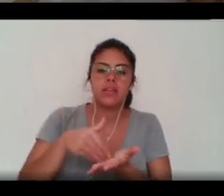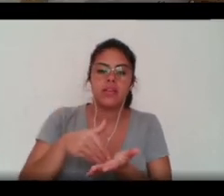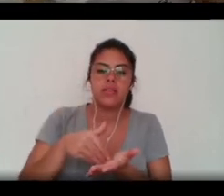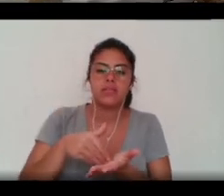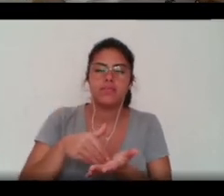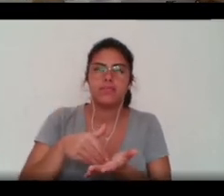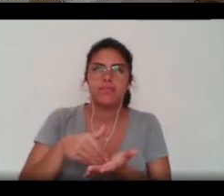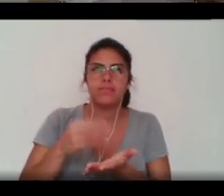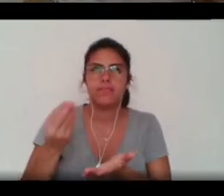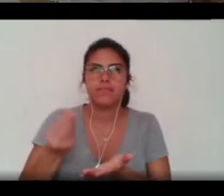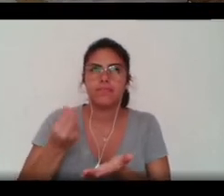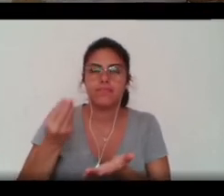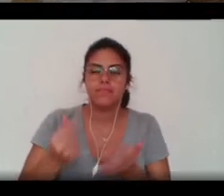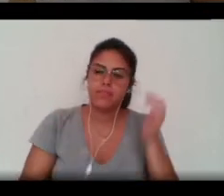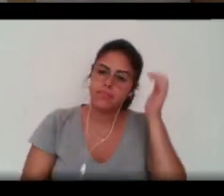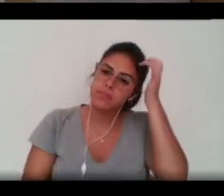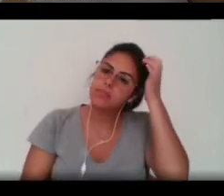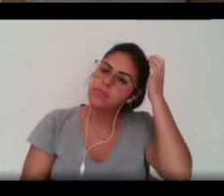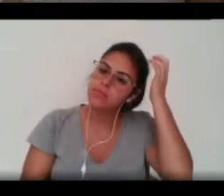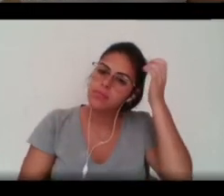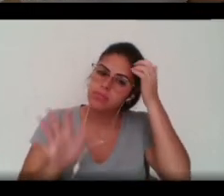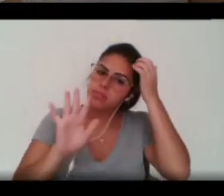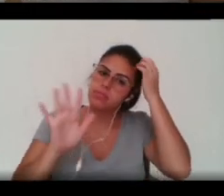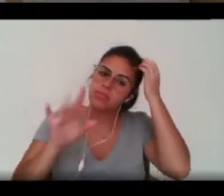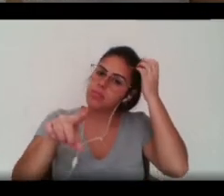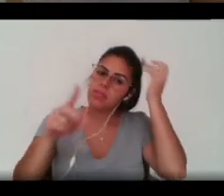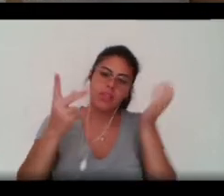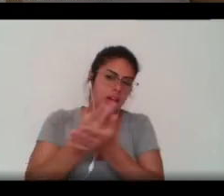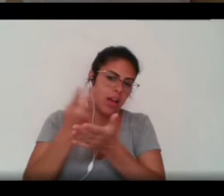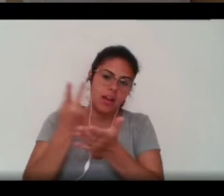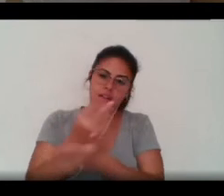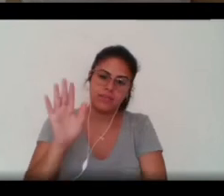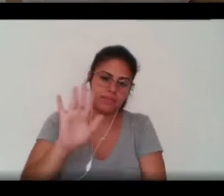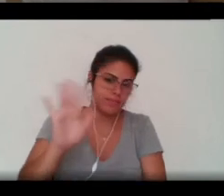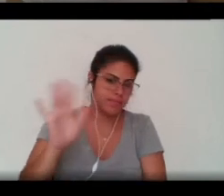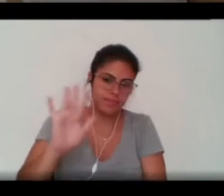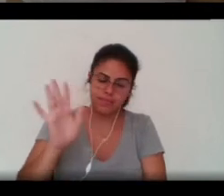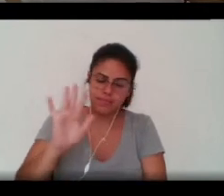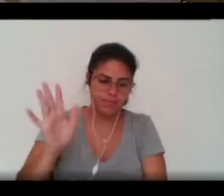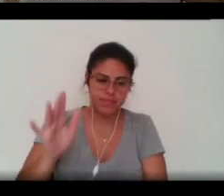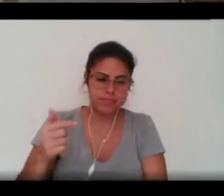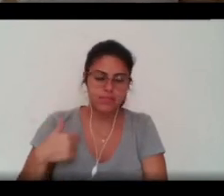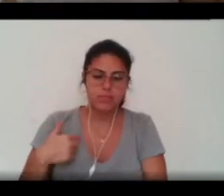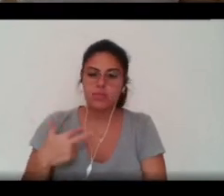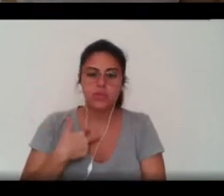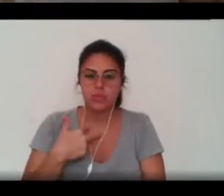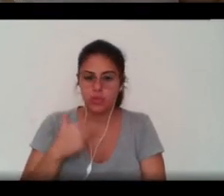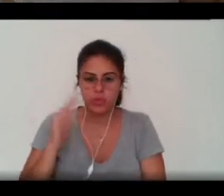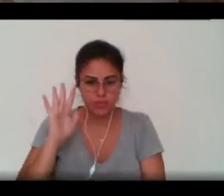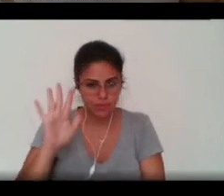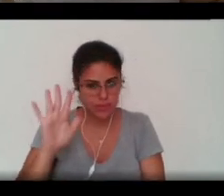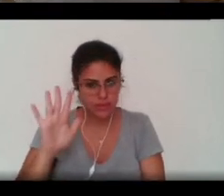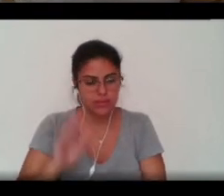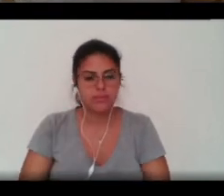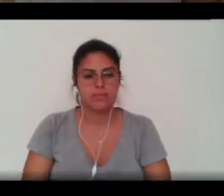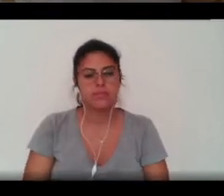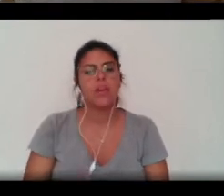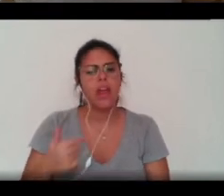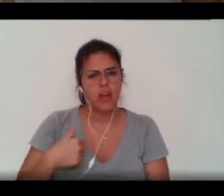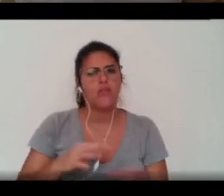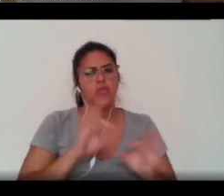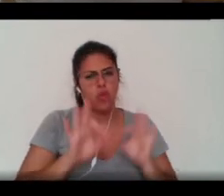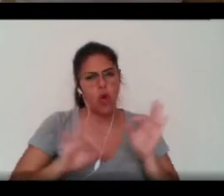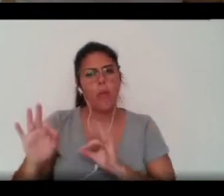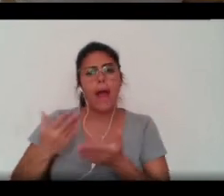Não, tem alguma coisa errada aqui. Eu não posso fazer isso. Vai dar errado. Eu vou arrumar isso aqui na próxima aula. Eu vou arrumar isso